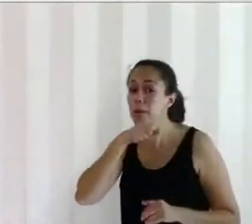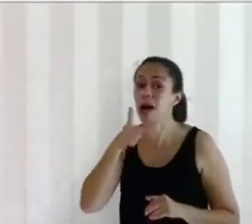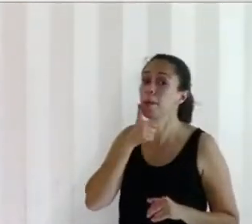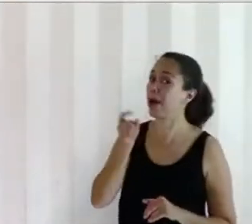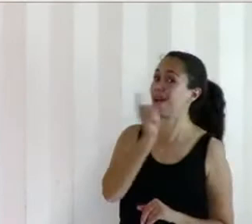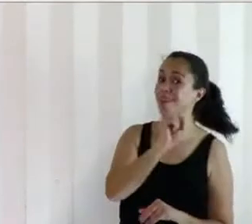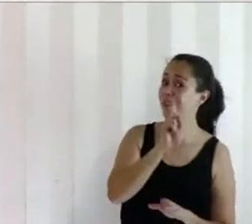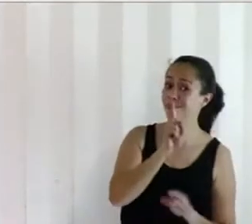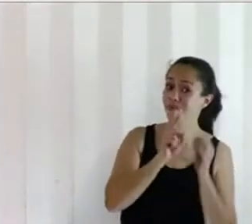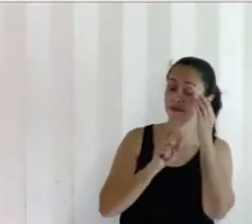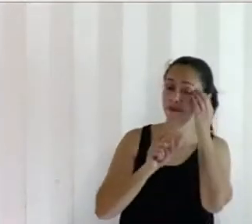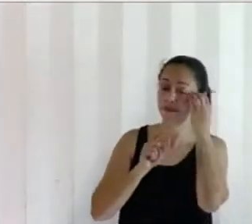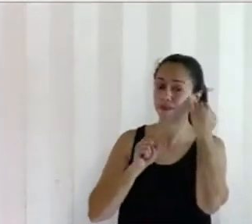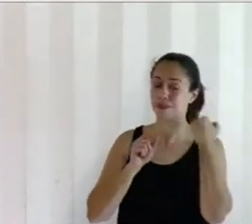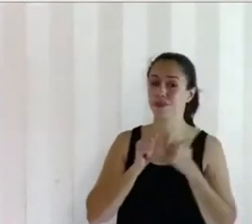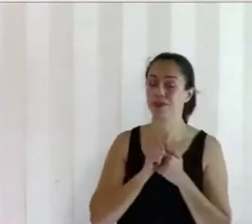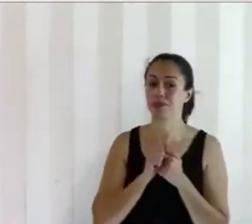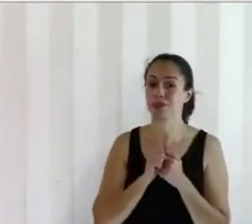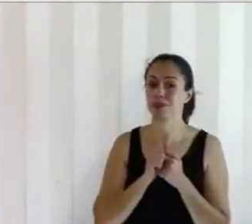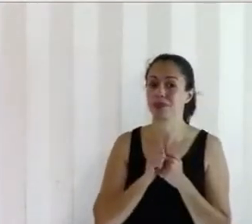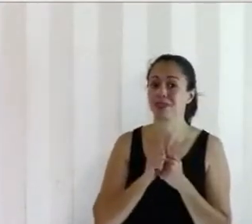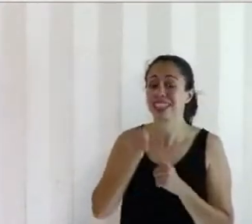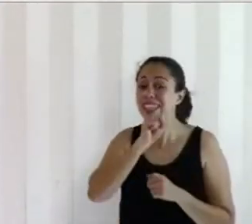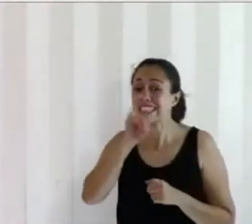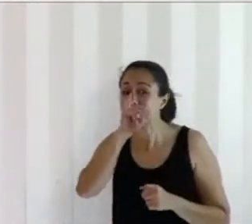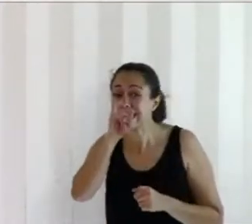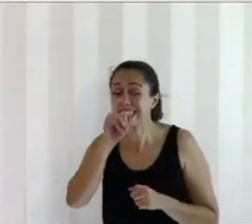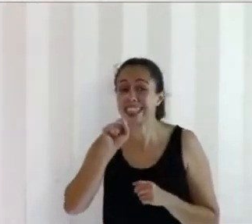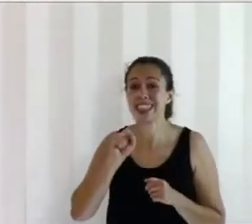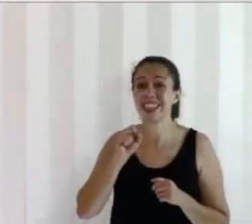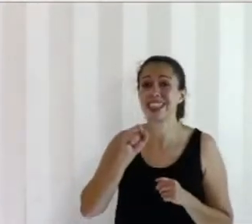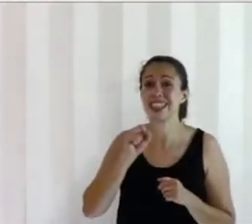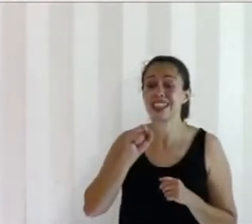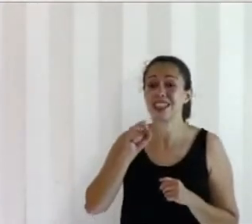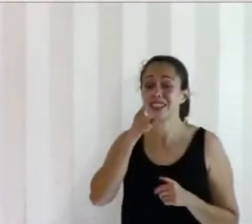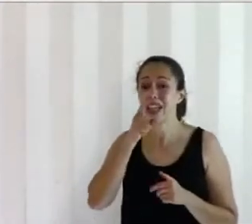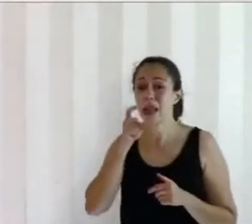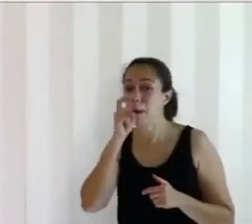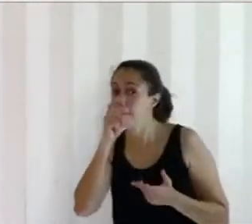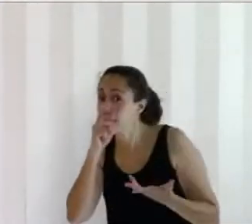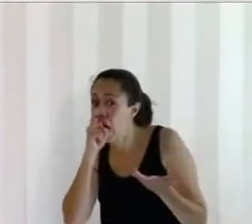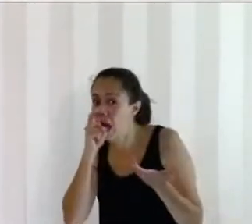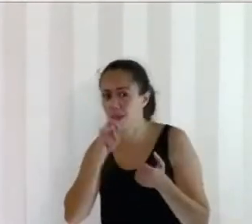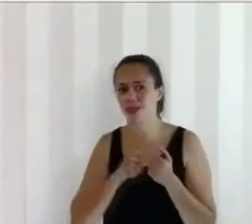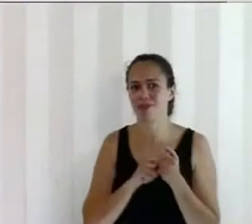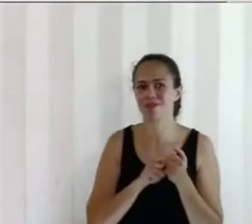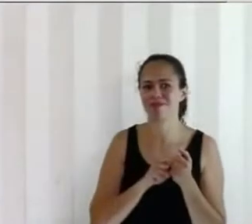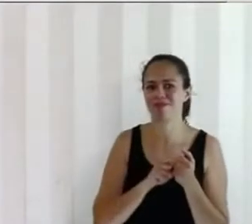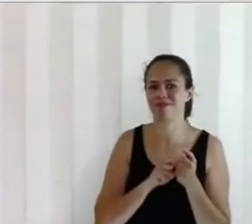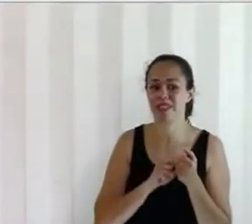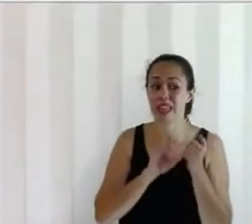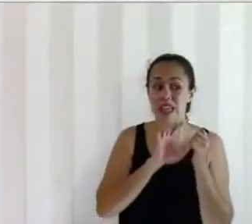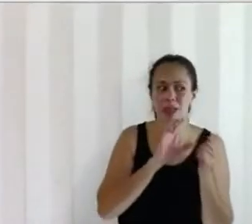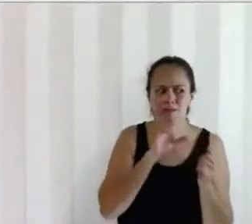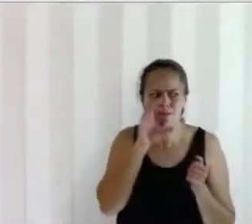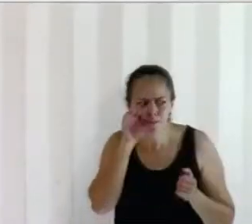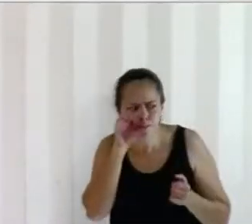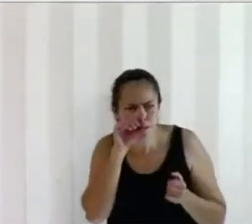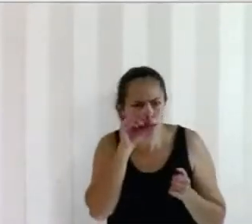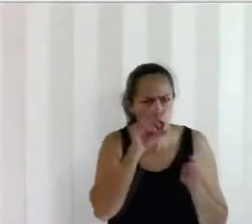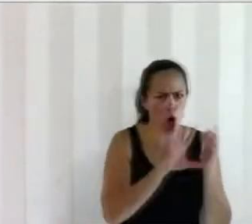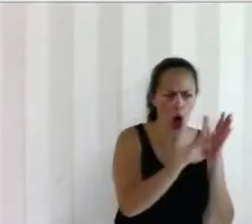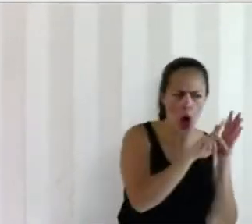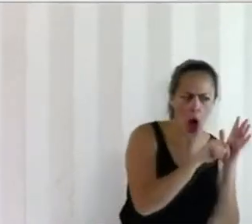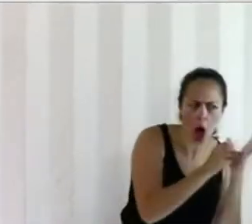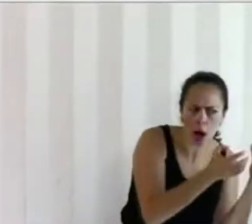se você cometer adultérios no futuro, a sua vida vai ser muito difícil. Hoje o seu pai e